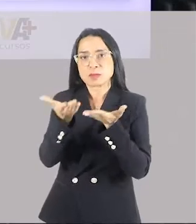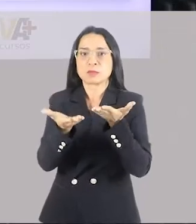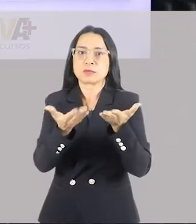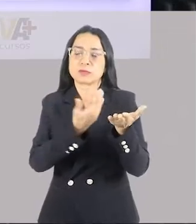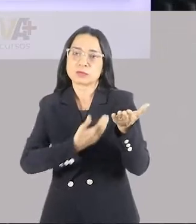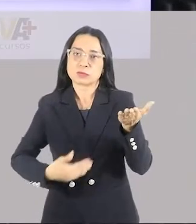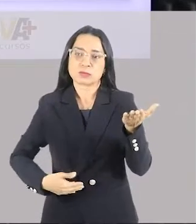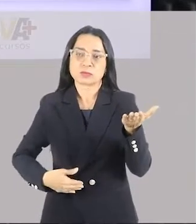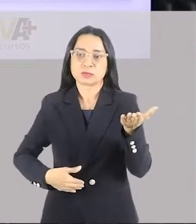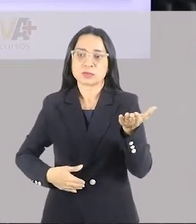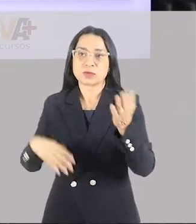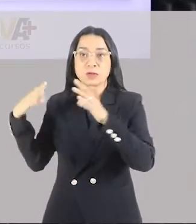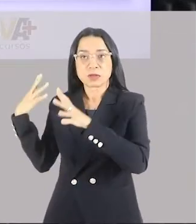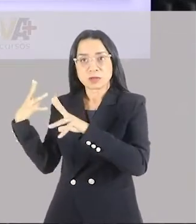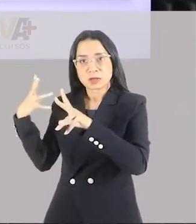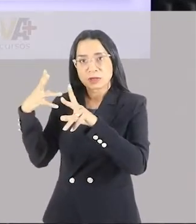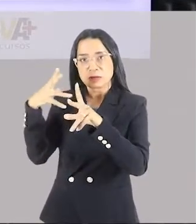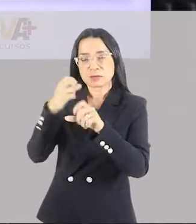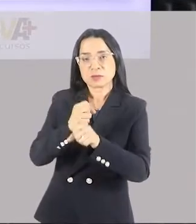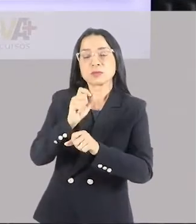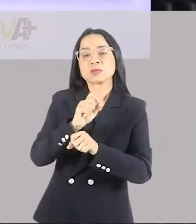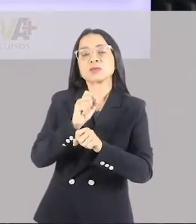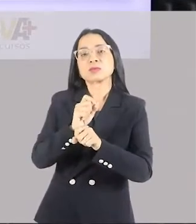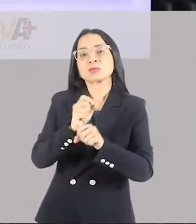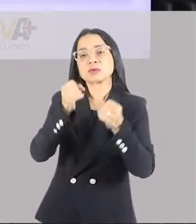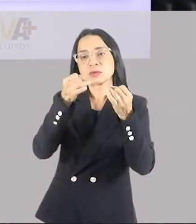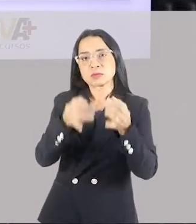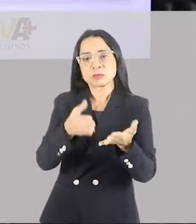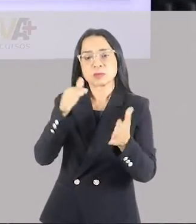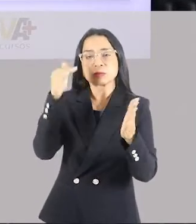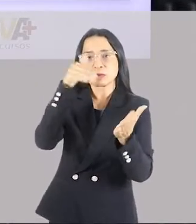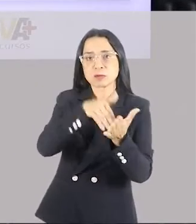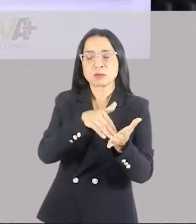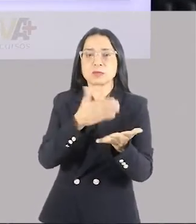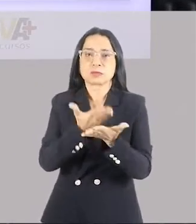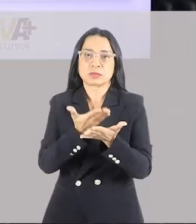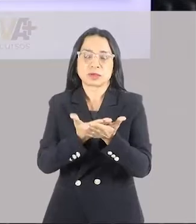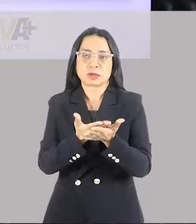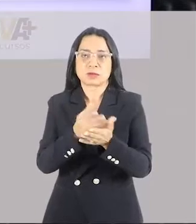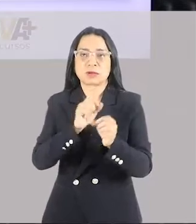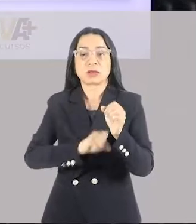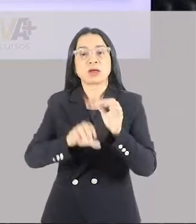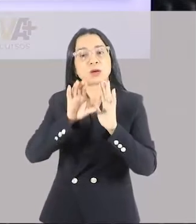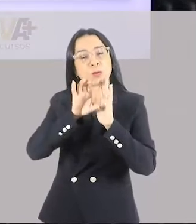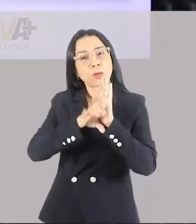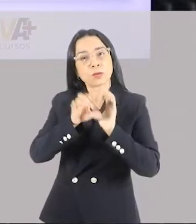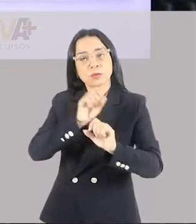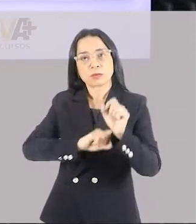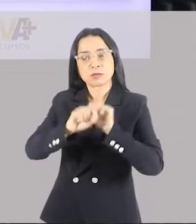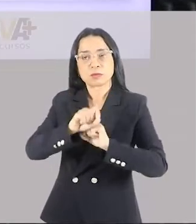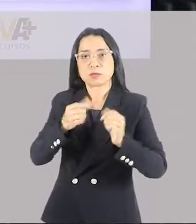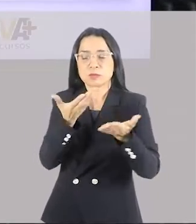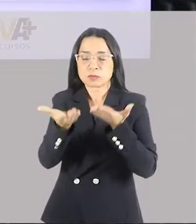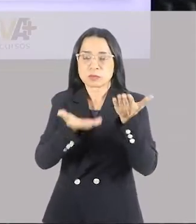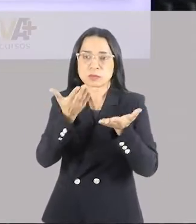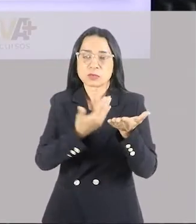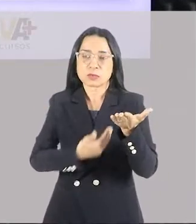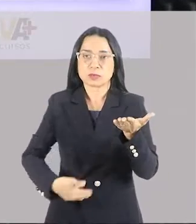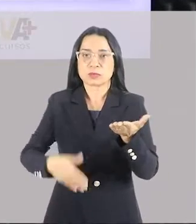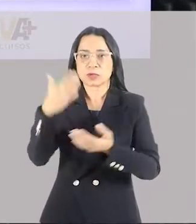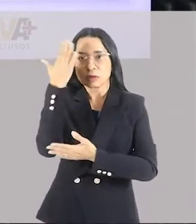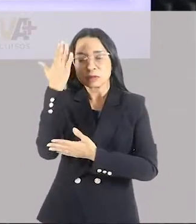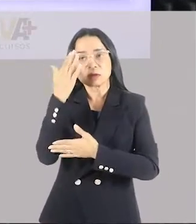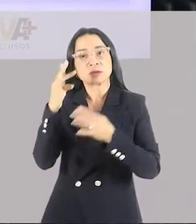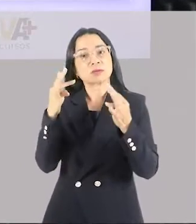pouco do que discutimos na última aula. Quando conceituamos serviços públicos, nós entendemos que